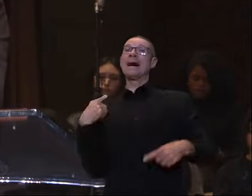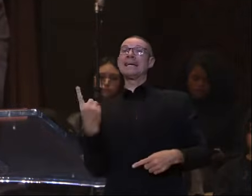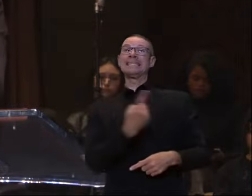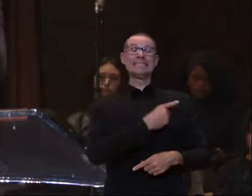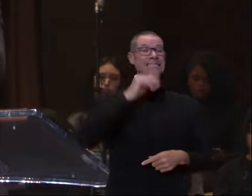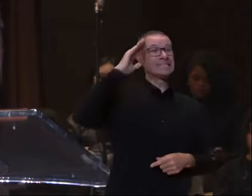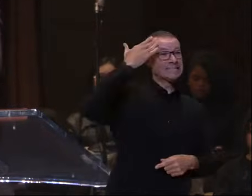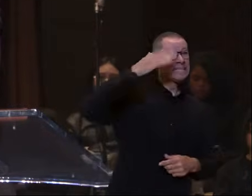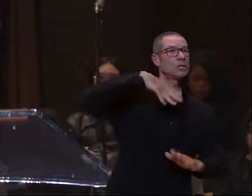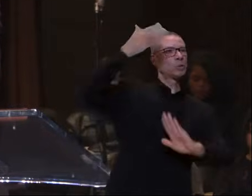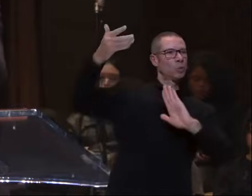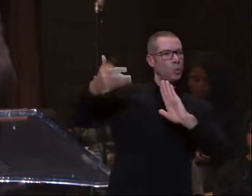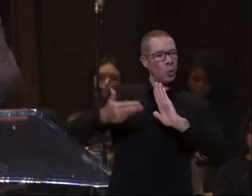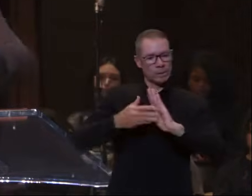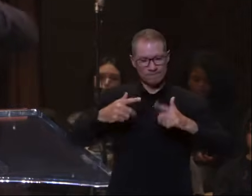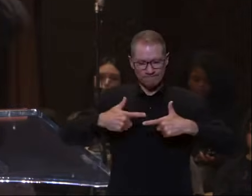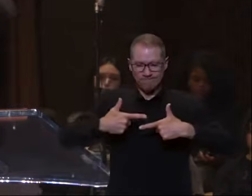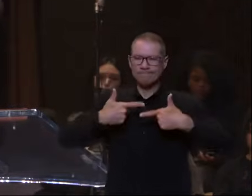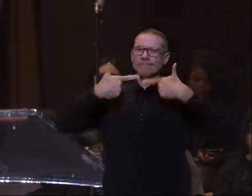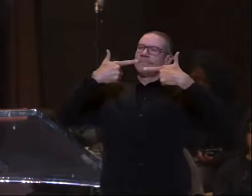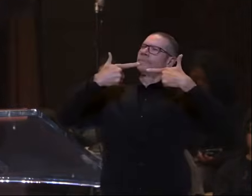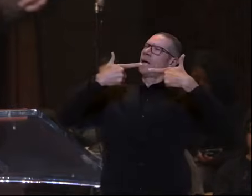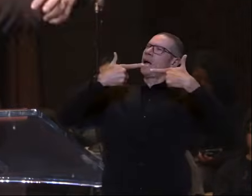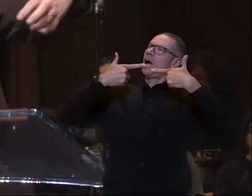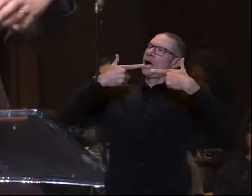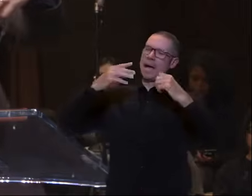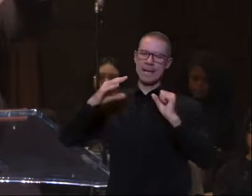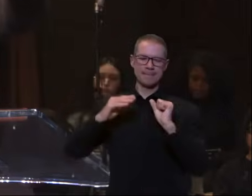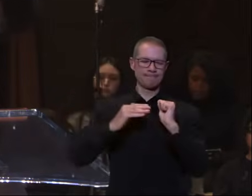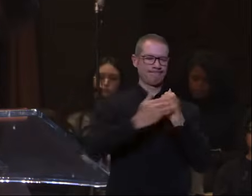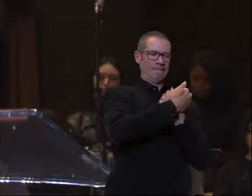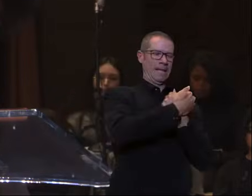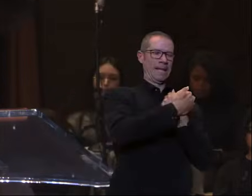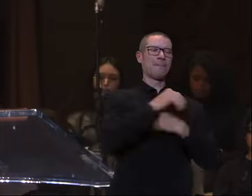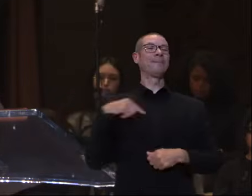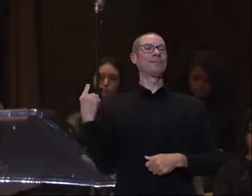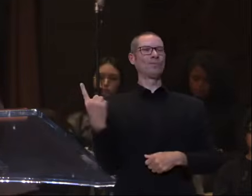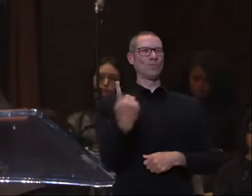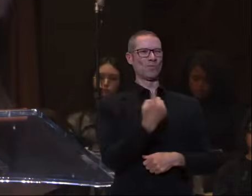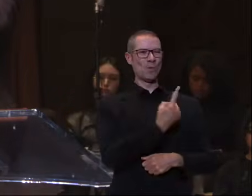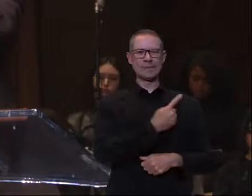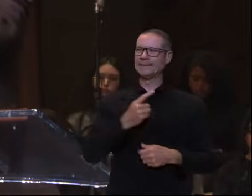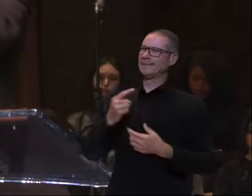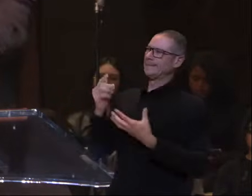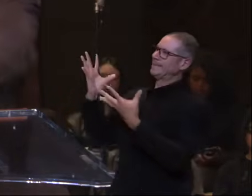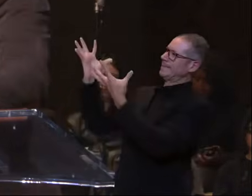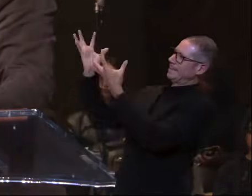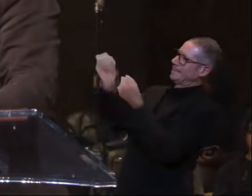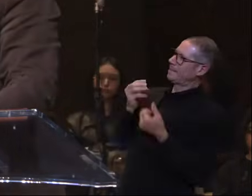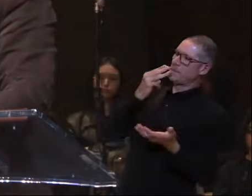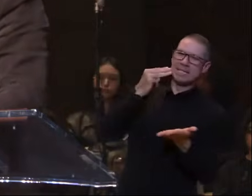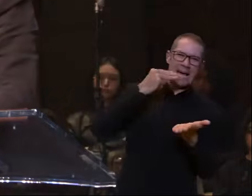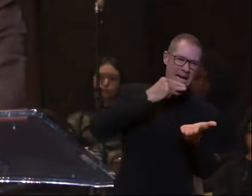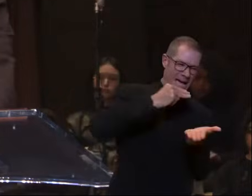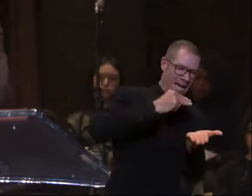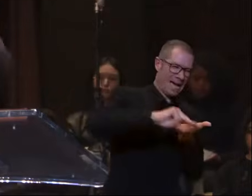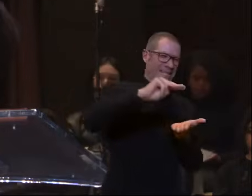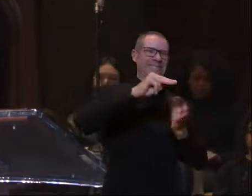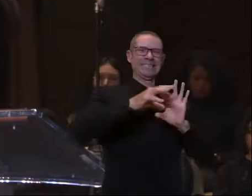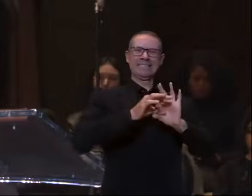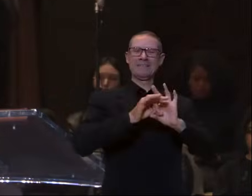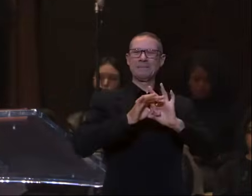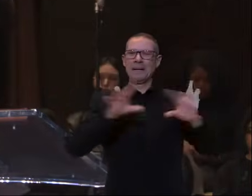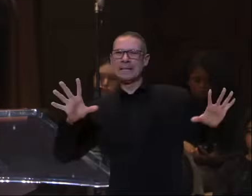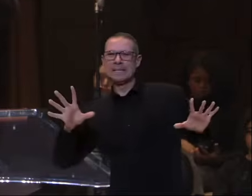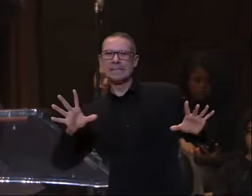que toda sorte de bênção foi reservada para nós, eu recebi essa carta de alforria. Quando